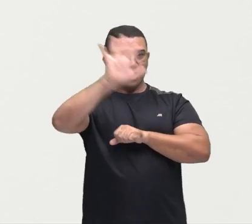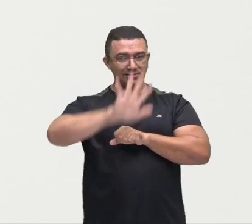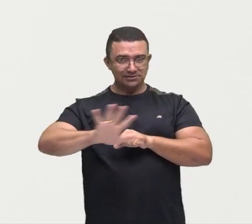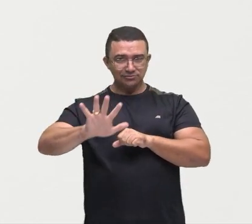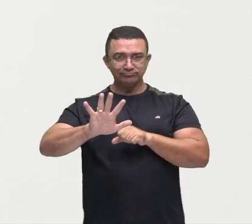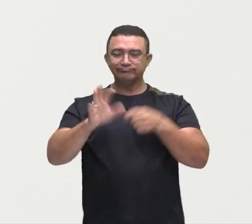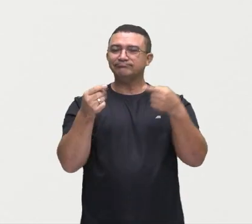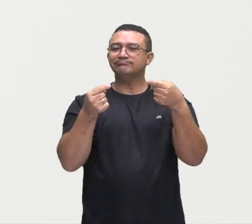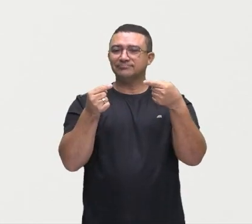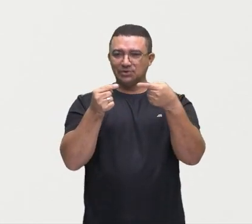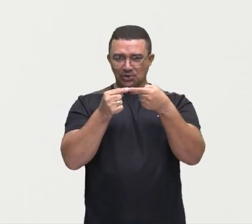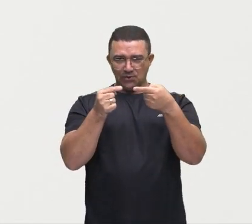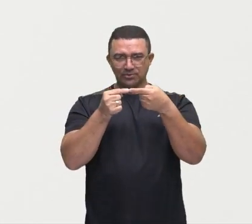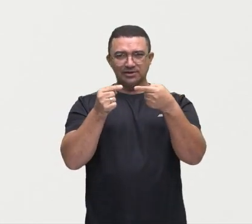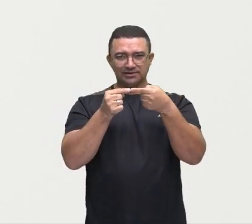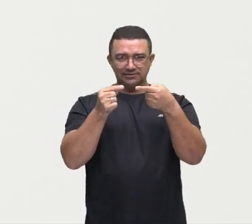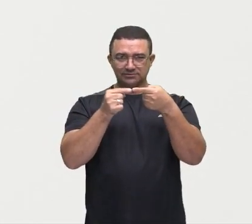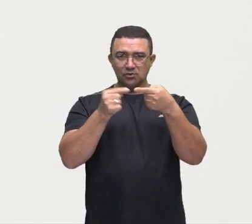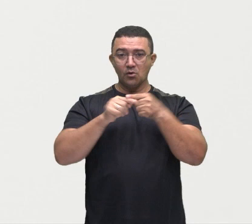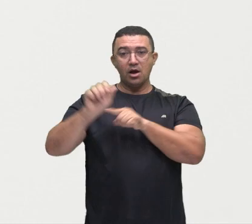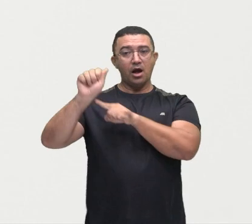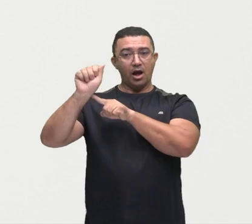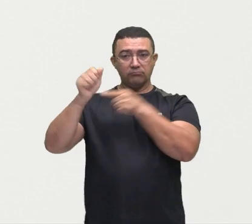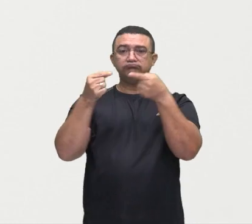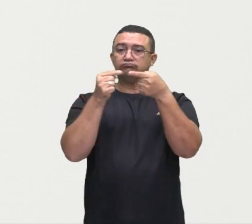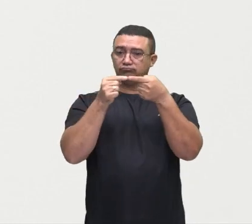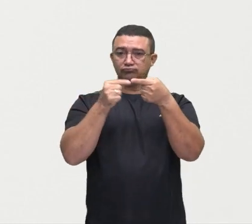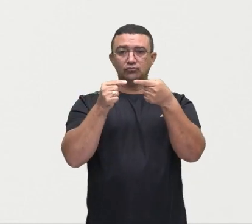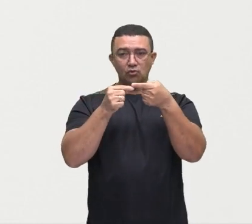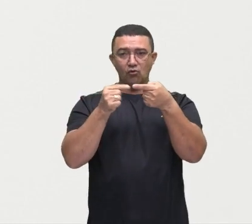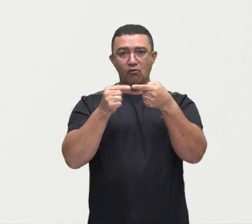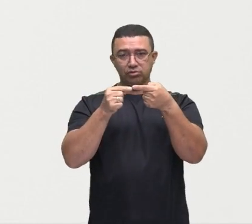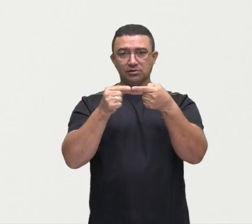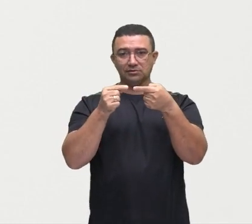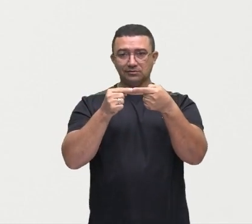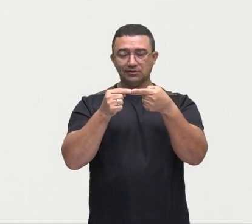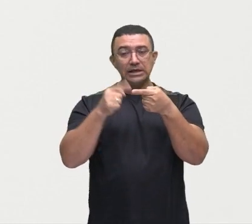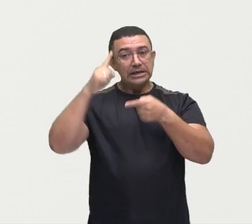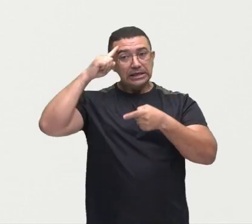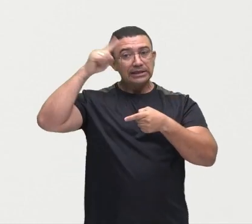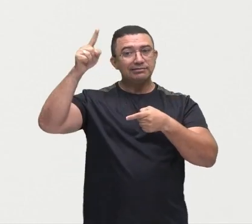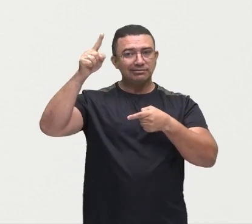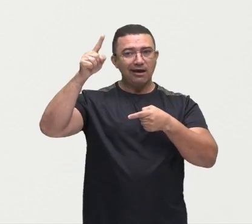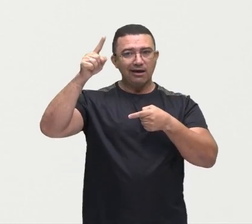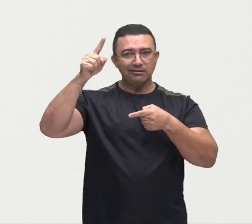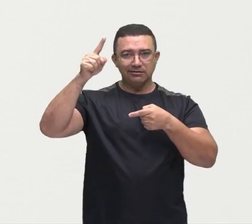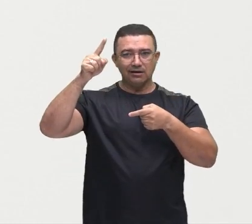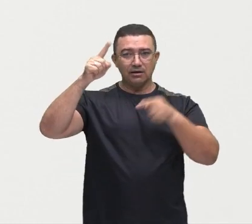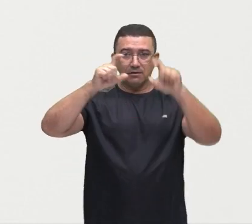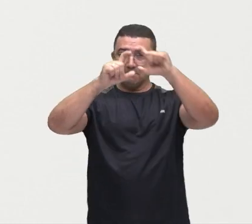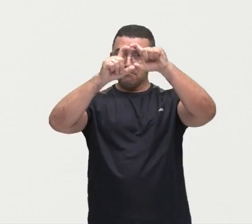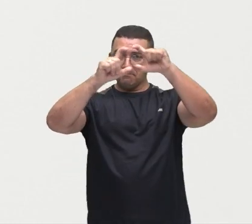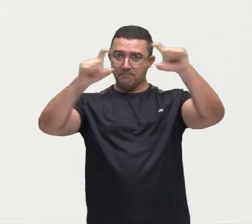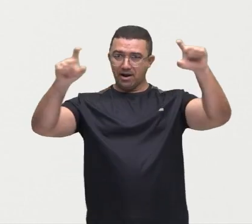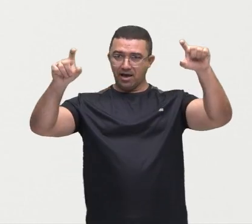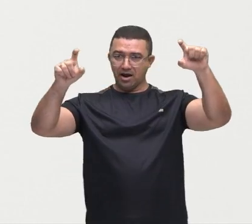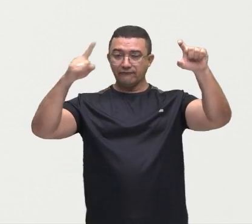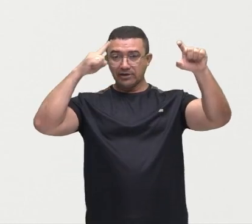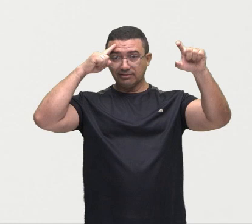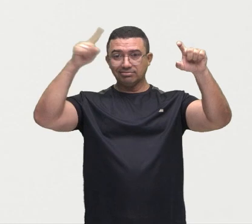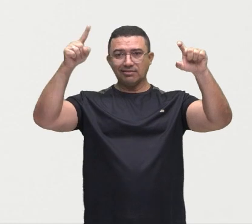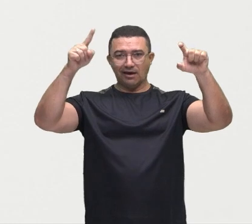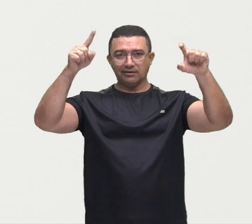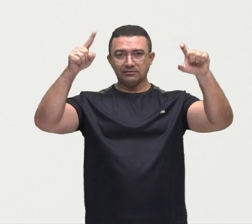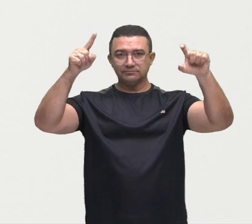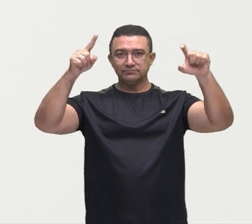está relacionado a essa aqui, esta ideia nesse parágrafo A